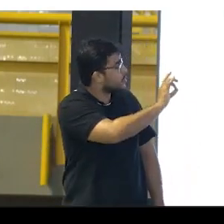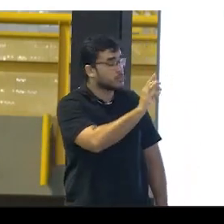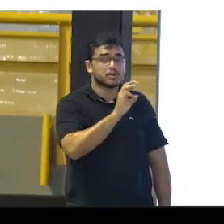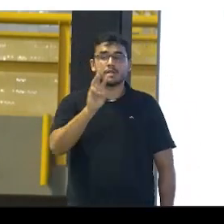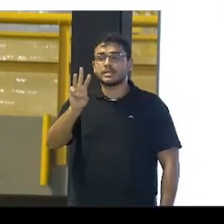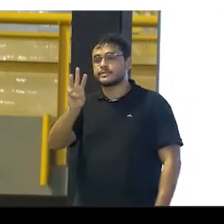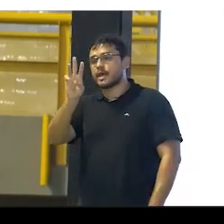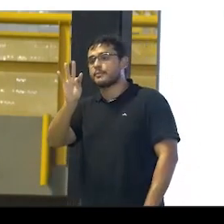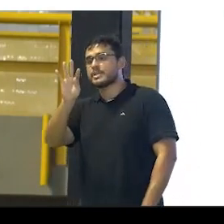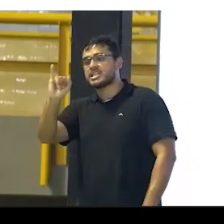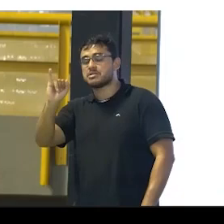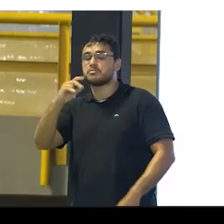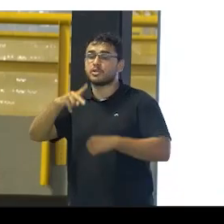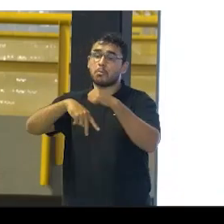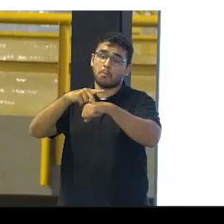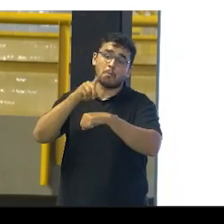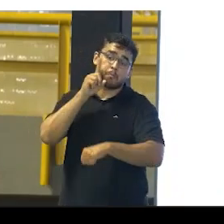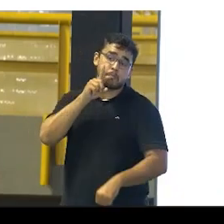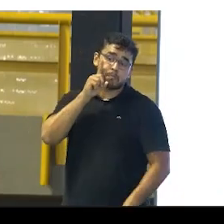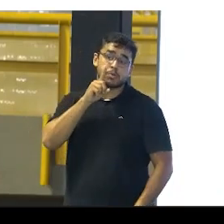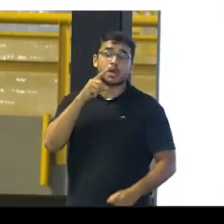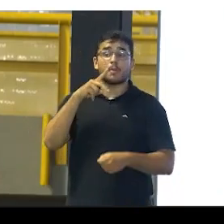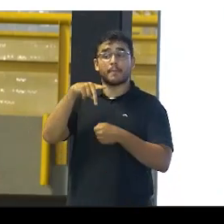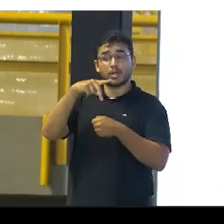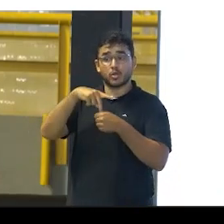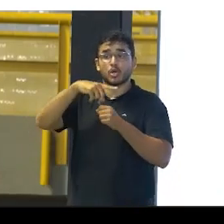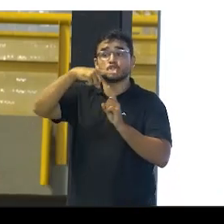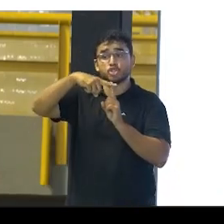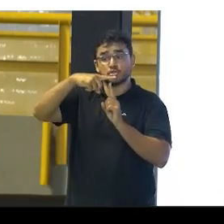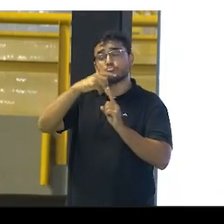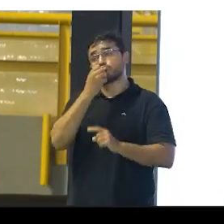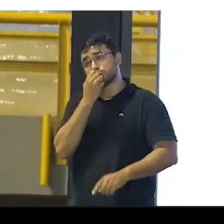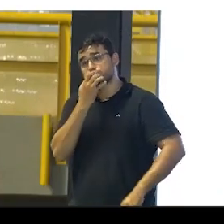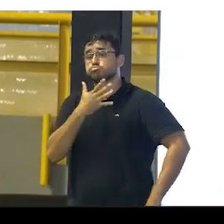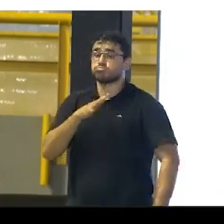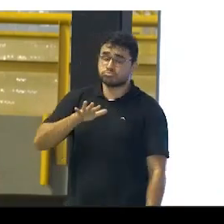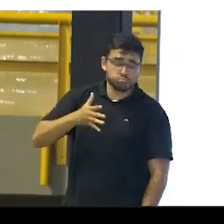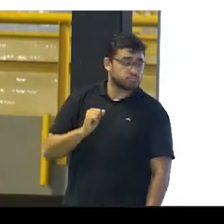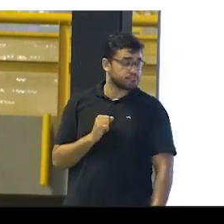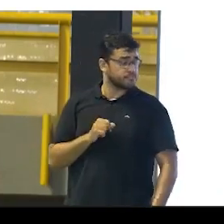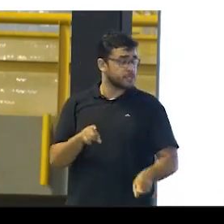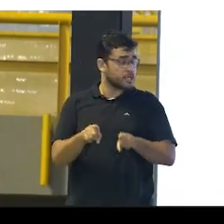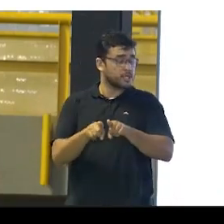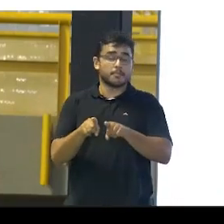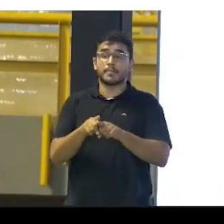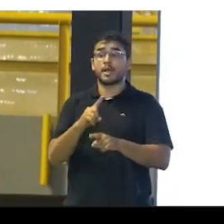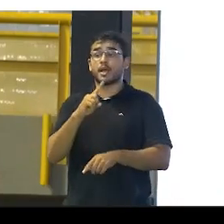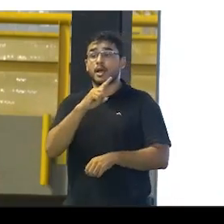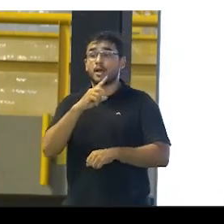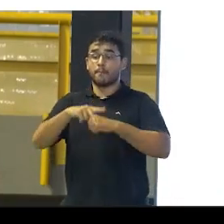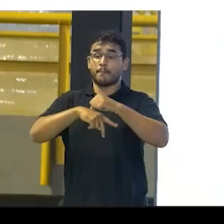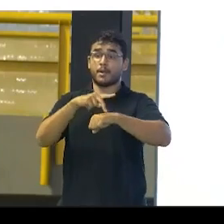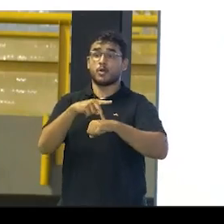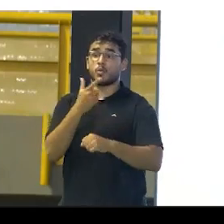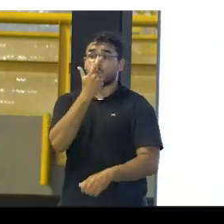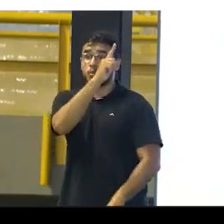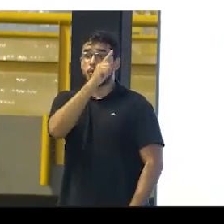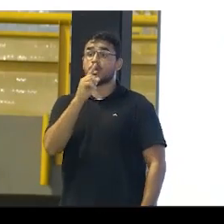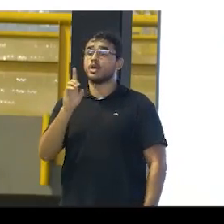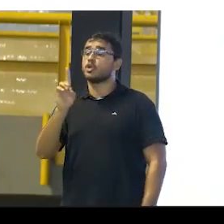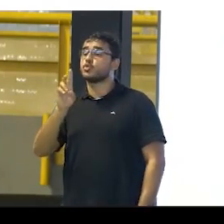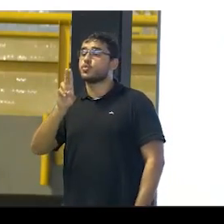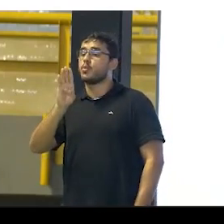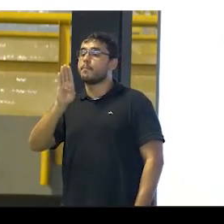seguinte, hoje o Brasil é exportador de petróleo, porque ele explora petróleo no pré-sal com um